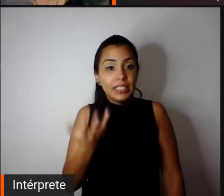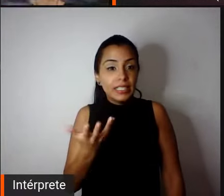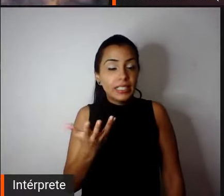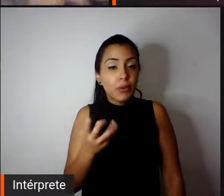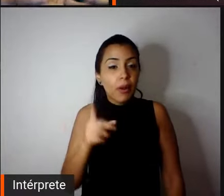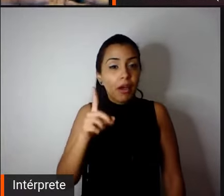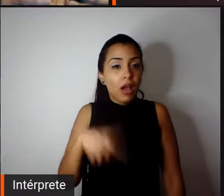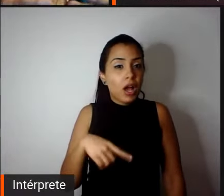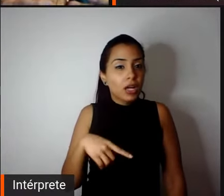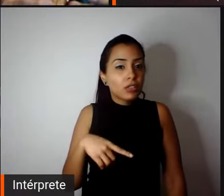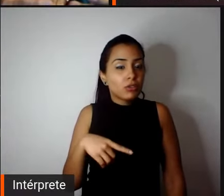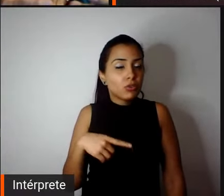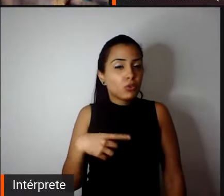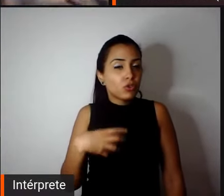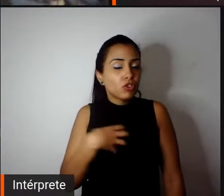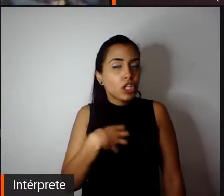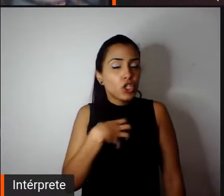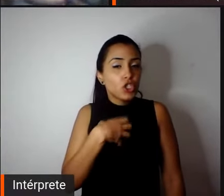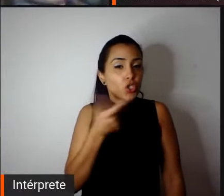eles acabam sendo,